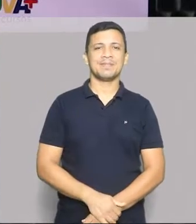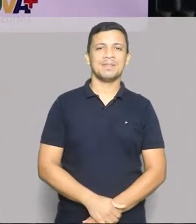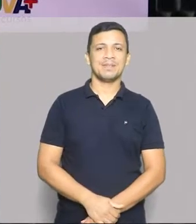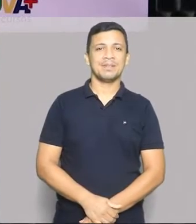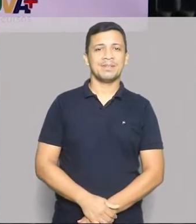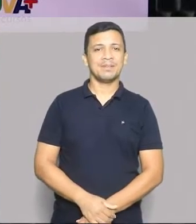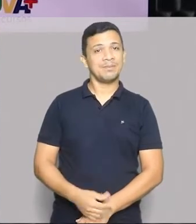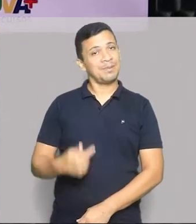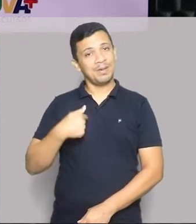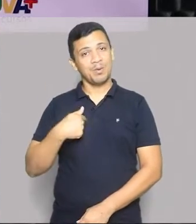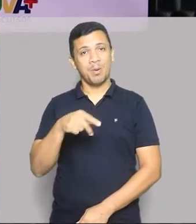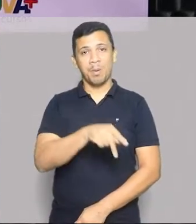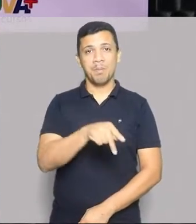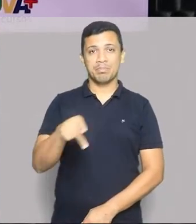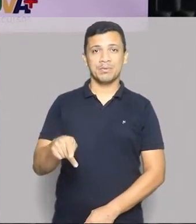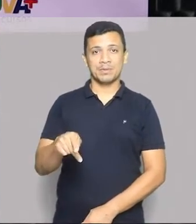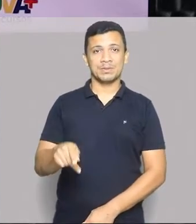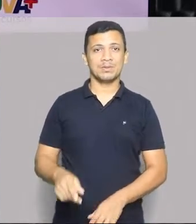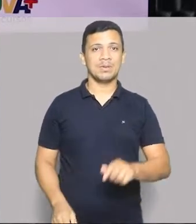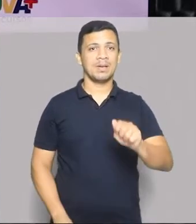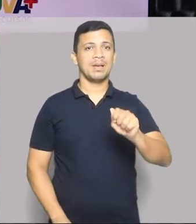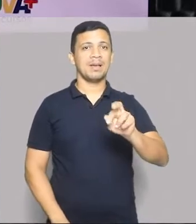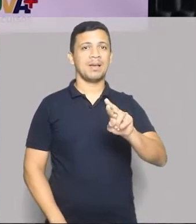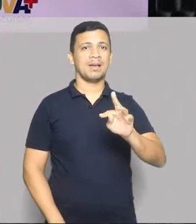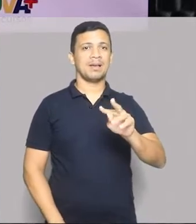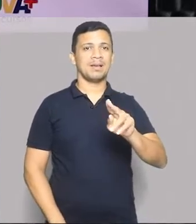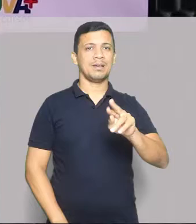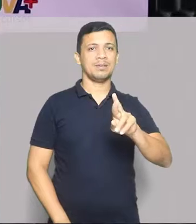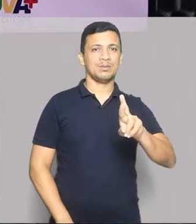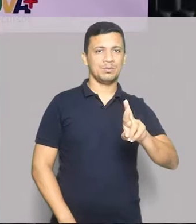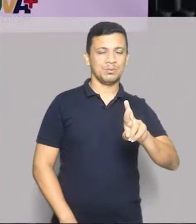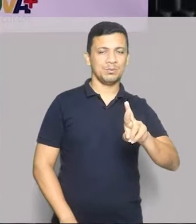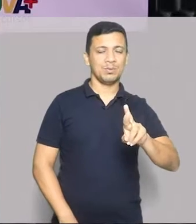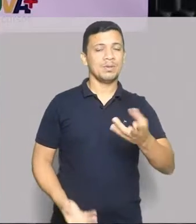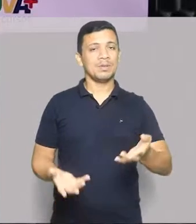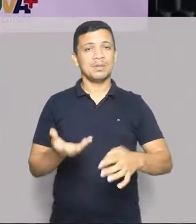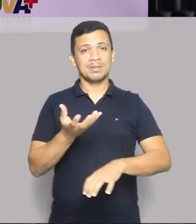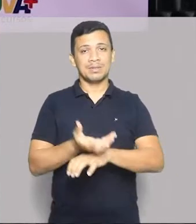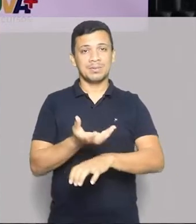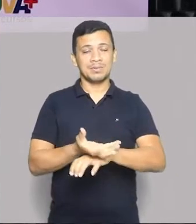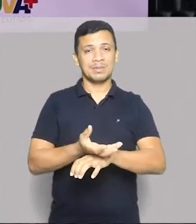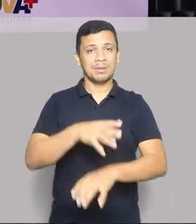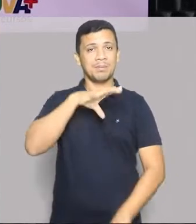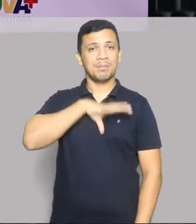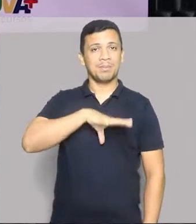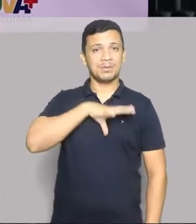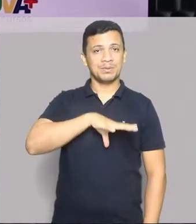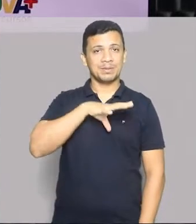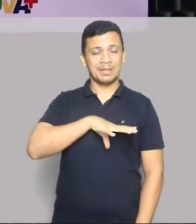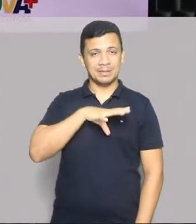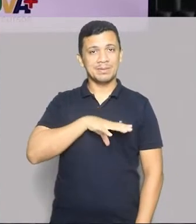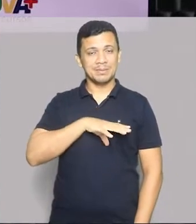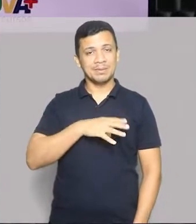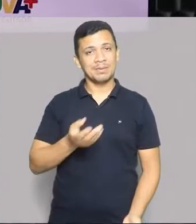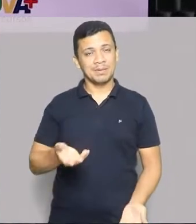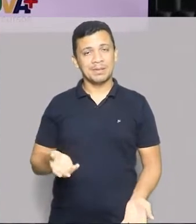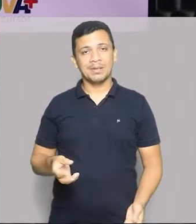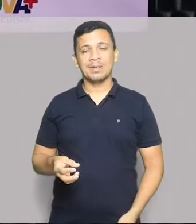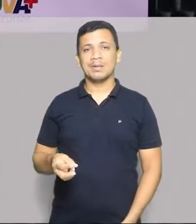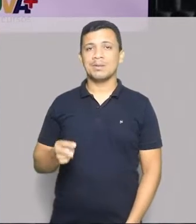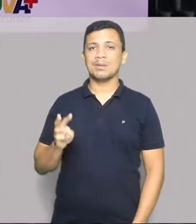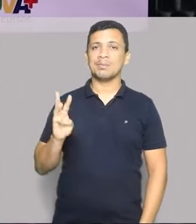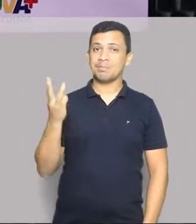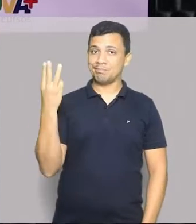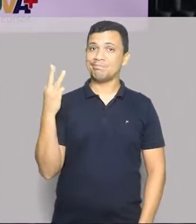eu, professor Arthur Góes, professor de língua portuguesa da Rede Estadual de Ensino, estamos fazendo parte do